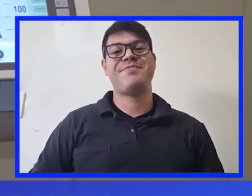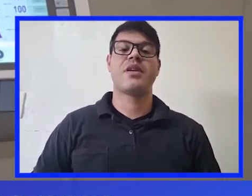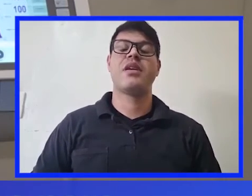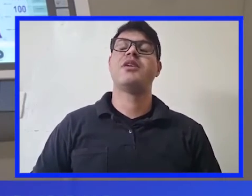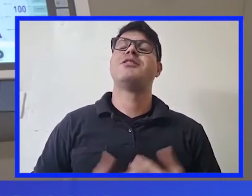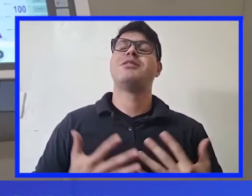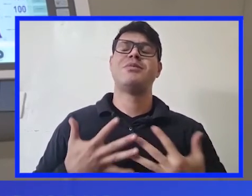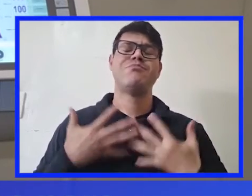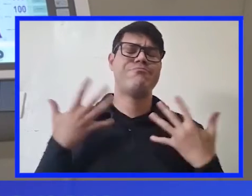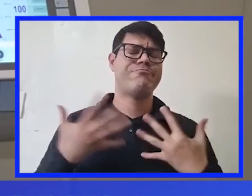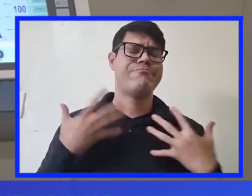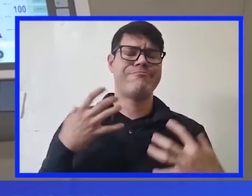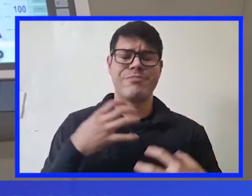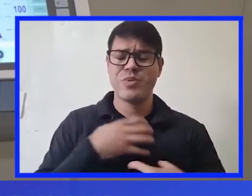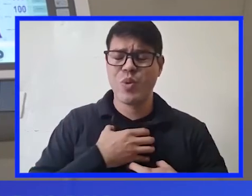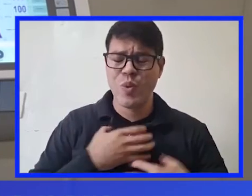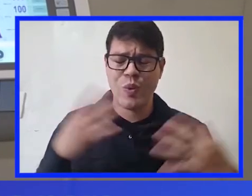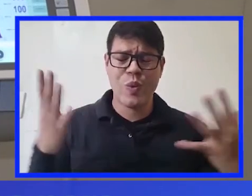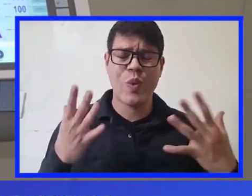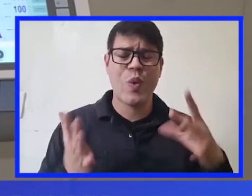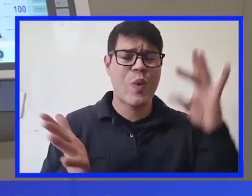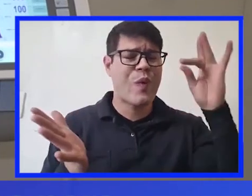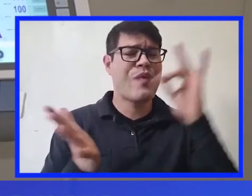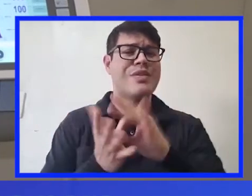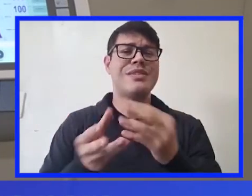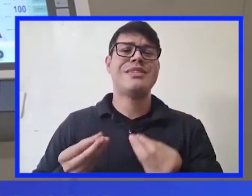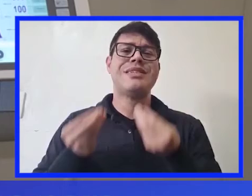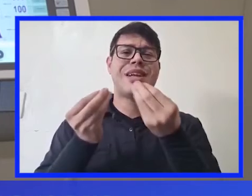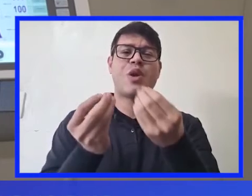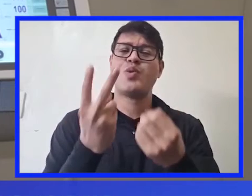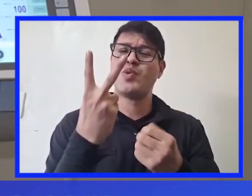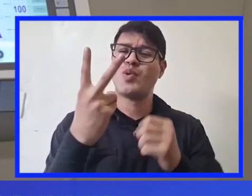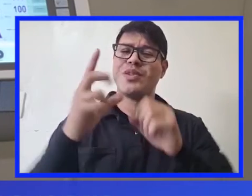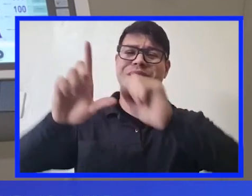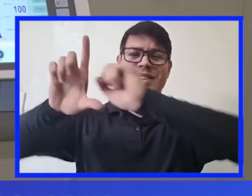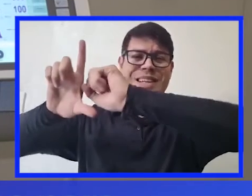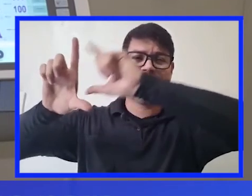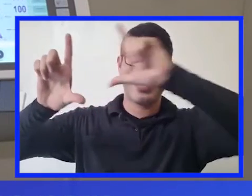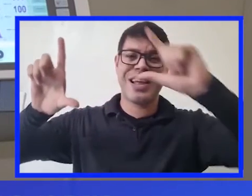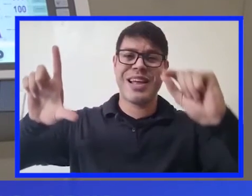primeiro atendimento. Então, é com alegria que a gente hoje